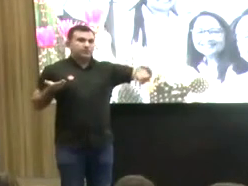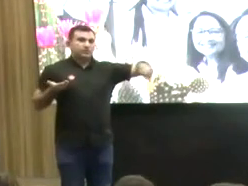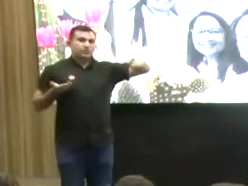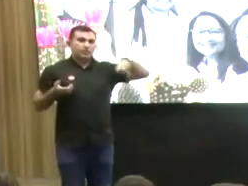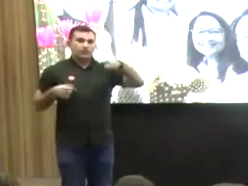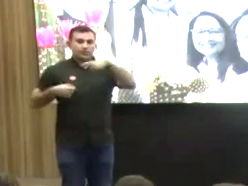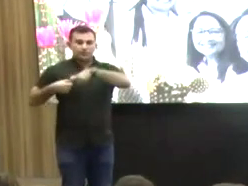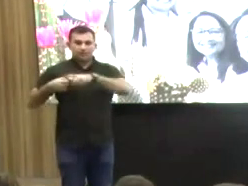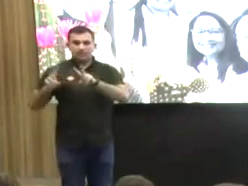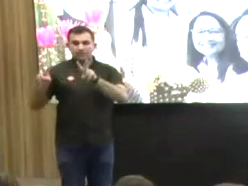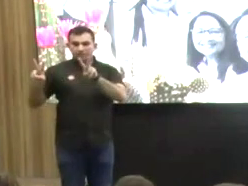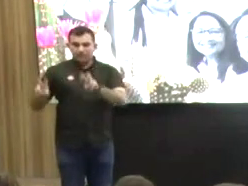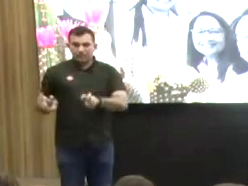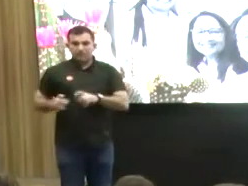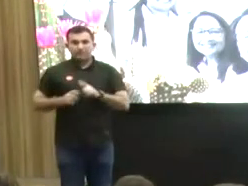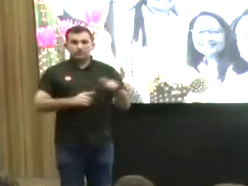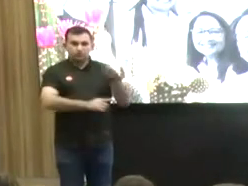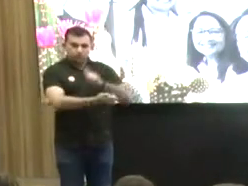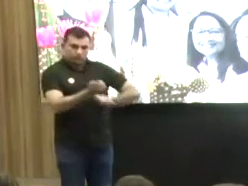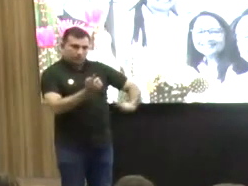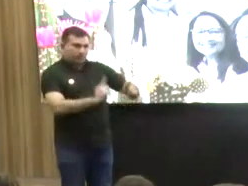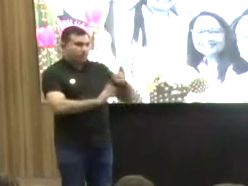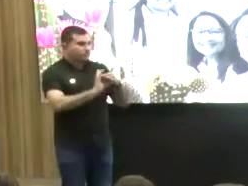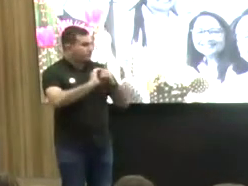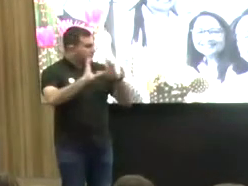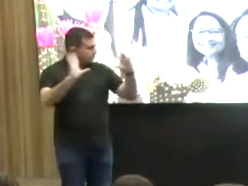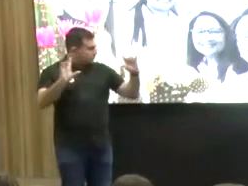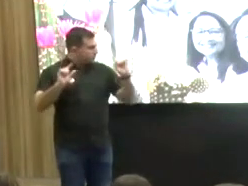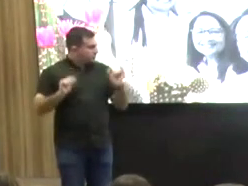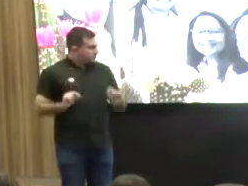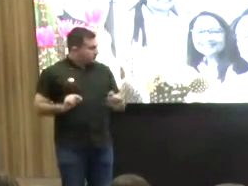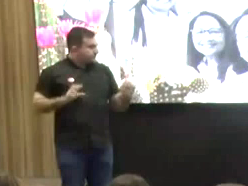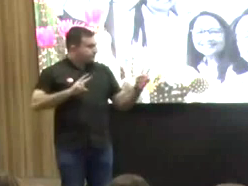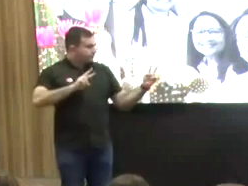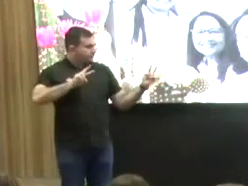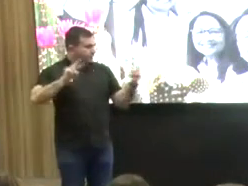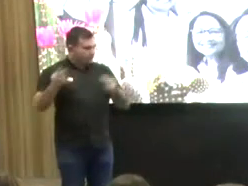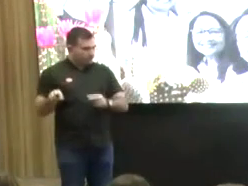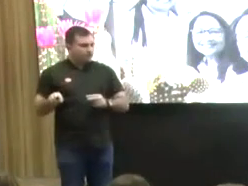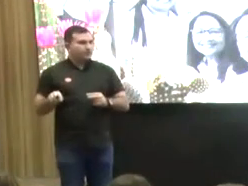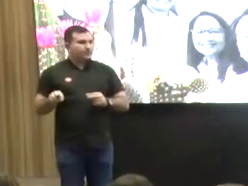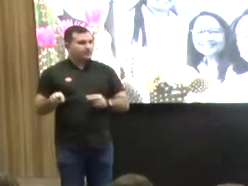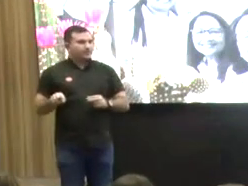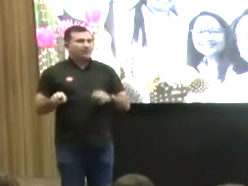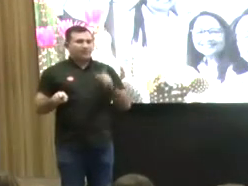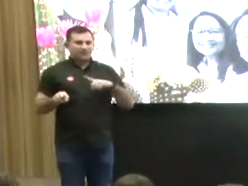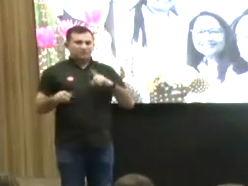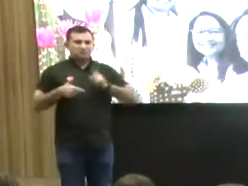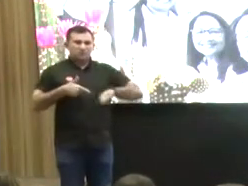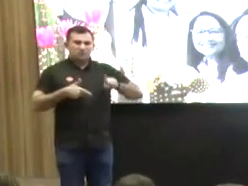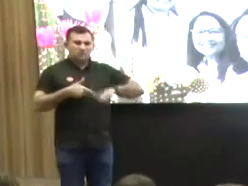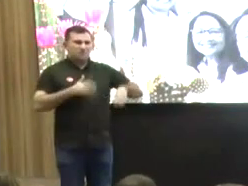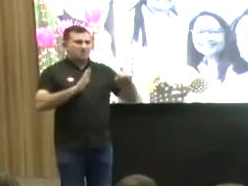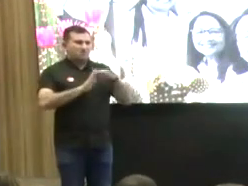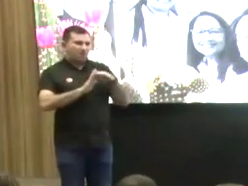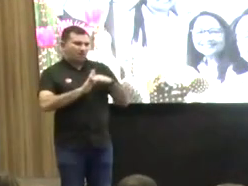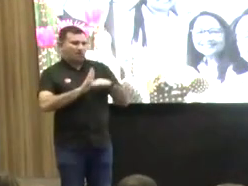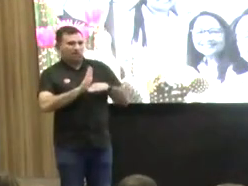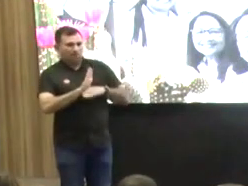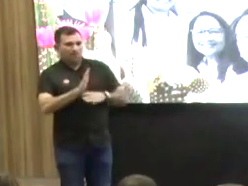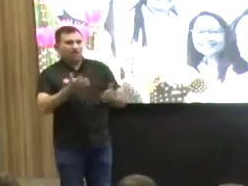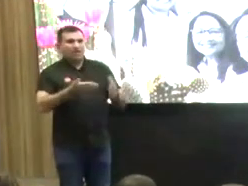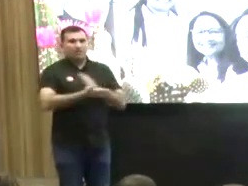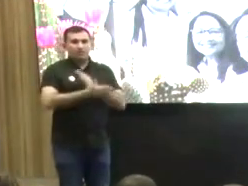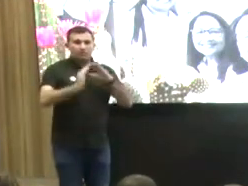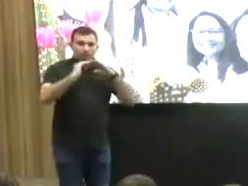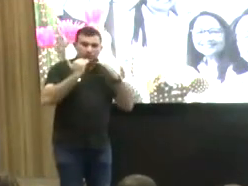retomar o tema da gestão democrática, que, digamos, ficou burocratizado na ideia dos